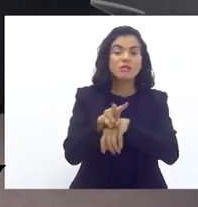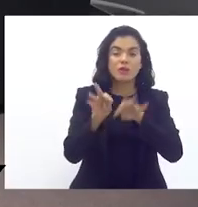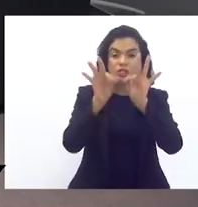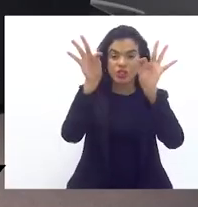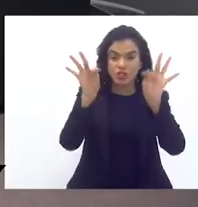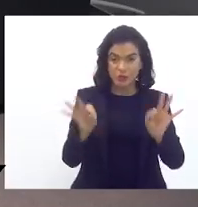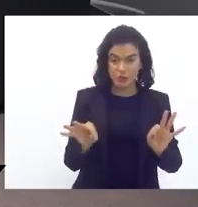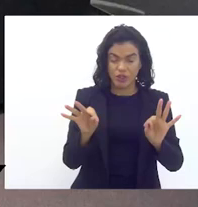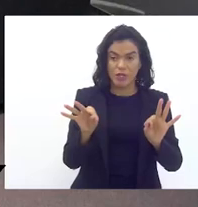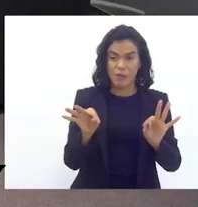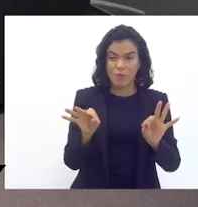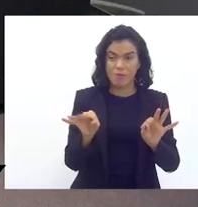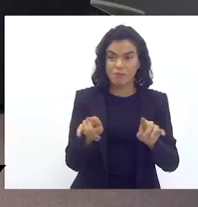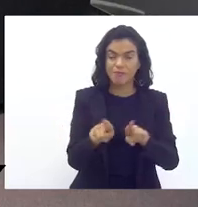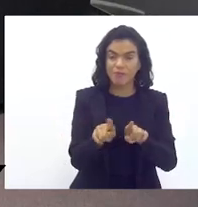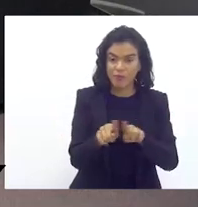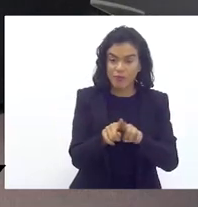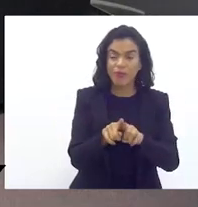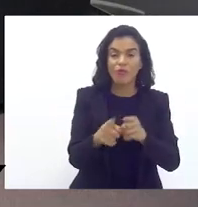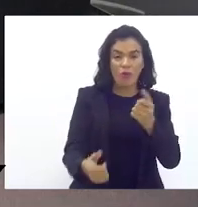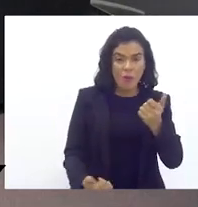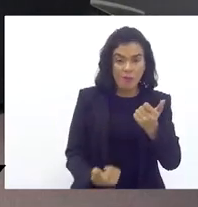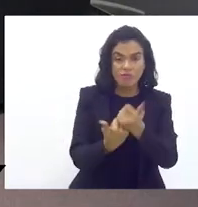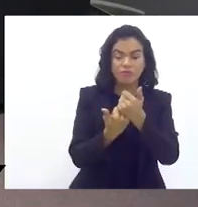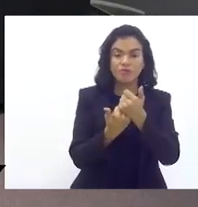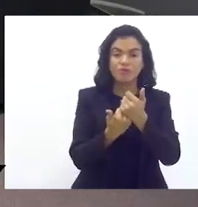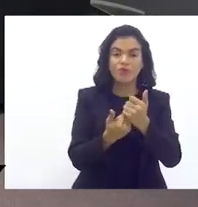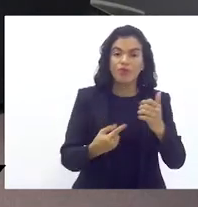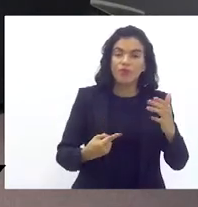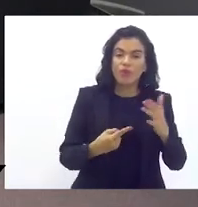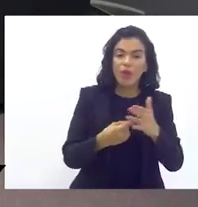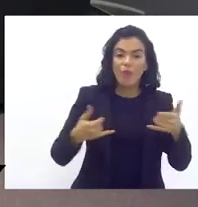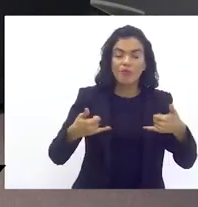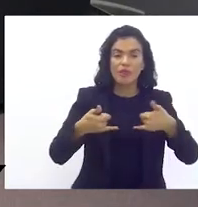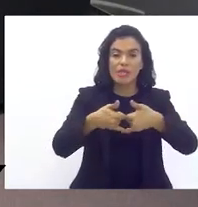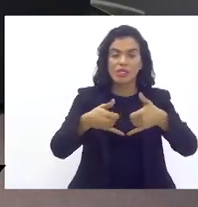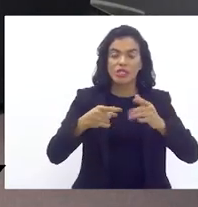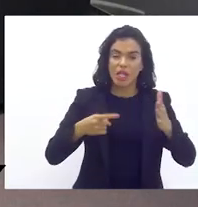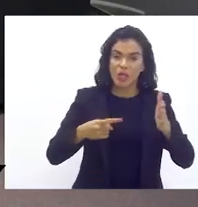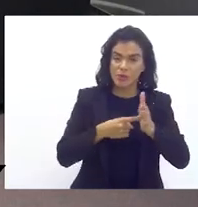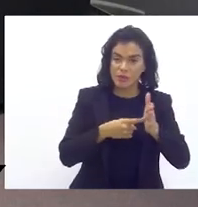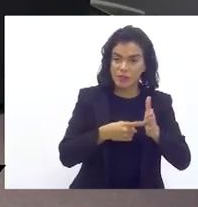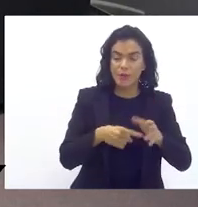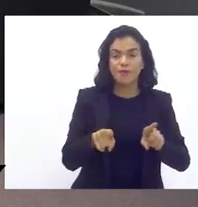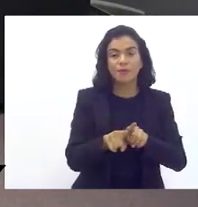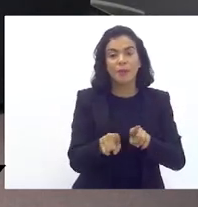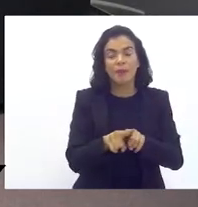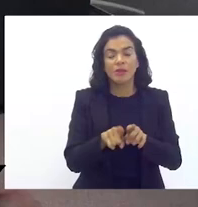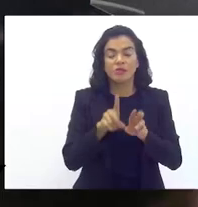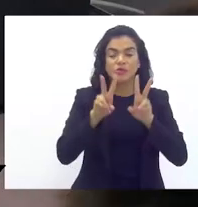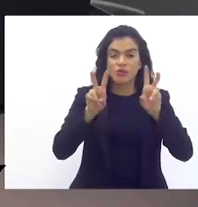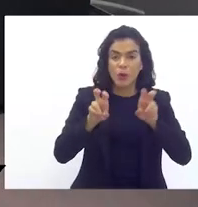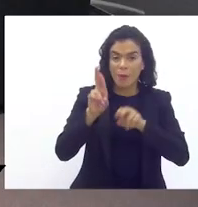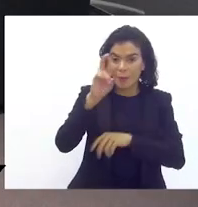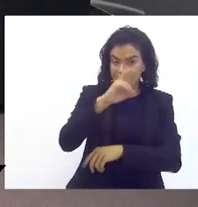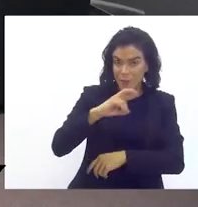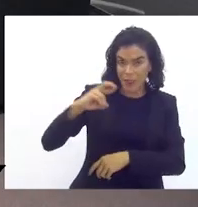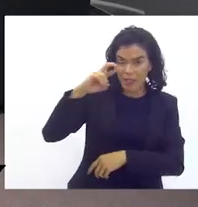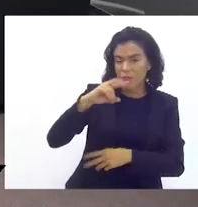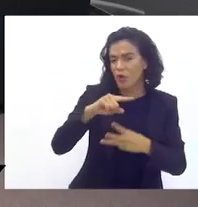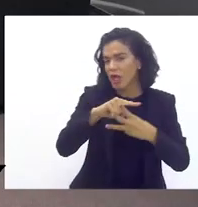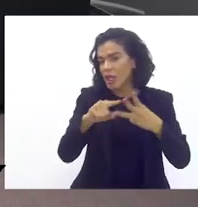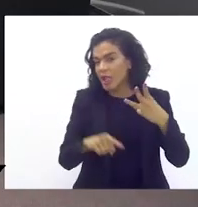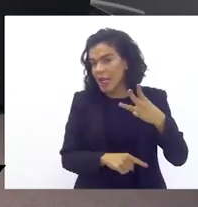uma outra reforçando diz que denúncia e uma outra defendendo a questão da perícia porque essas